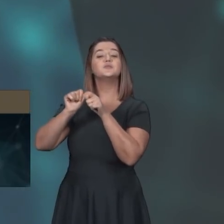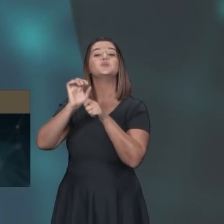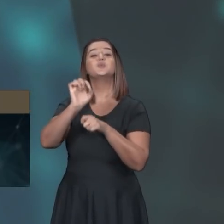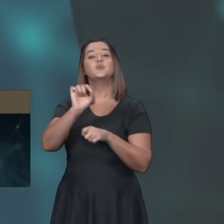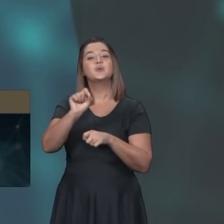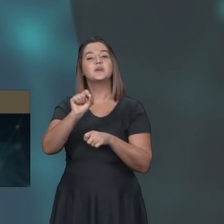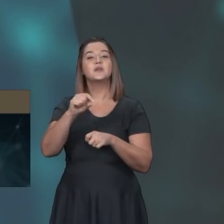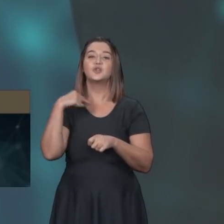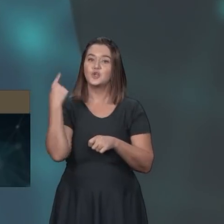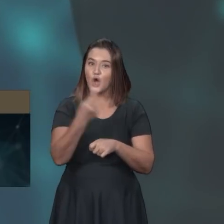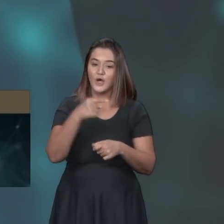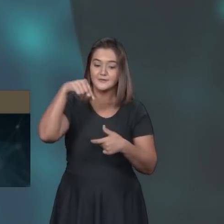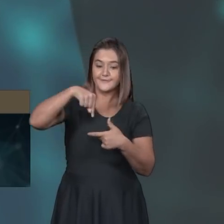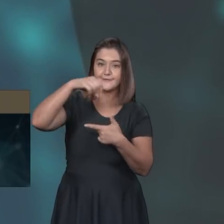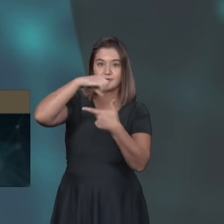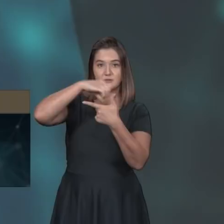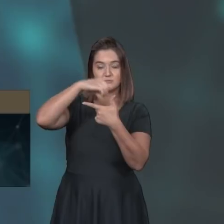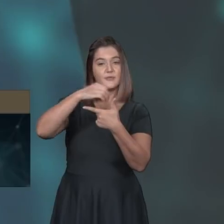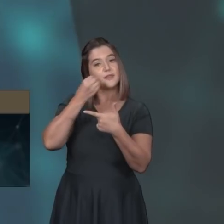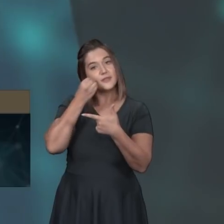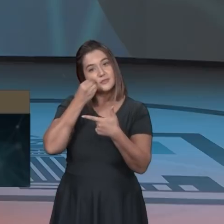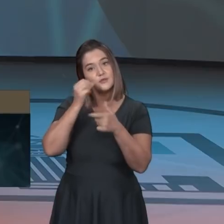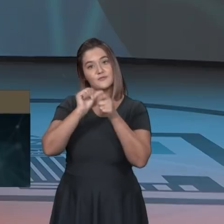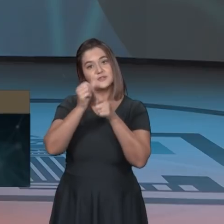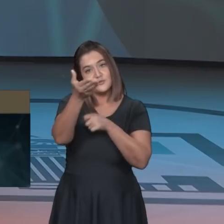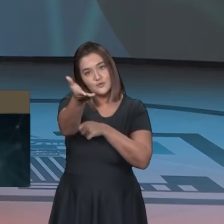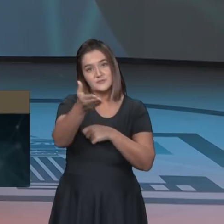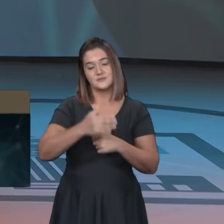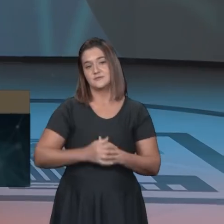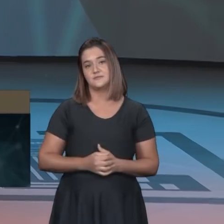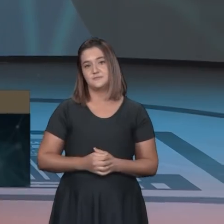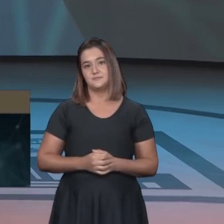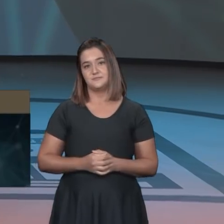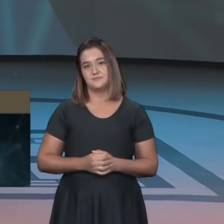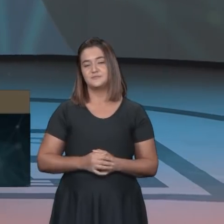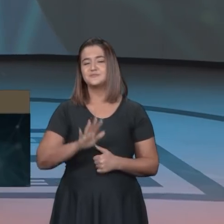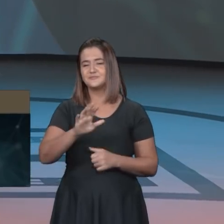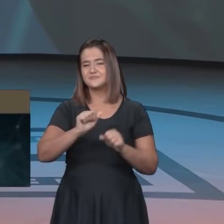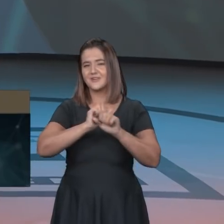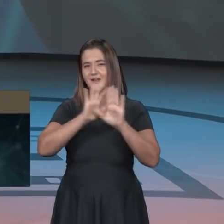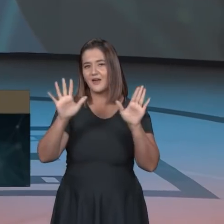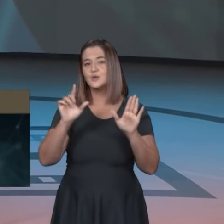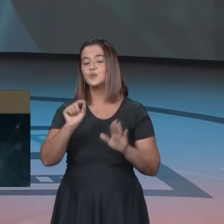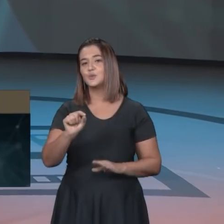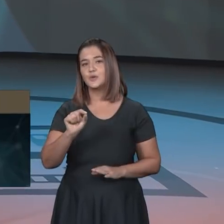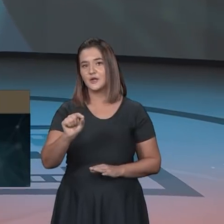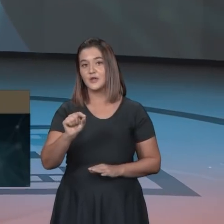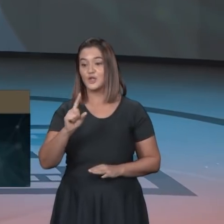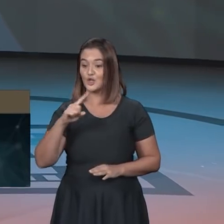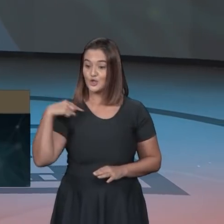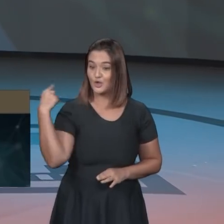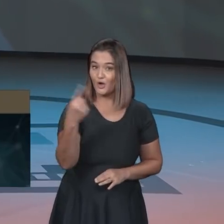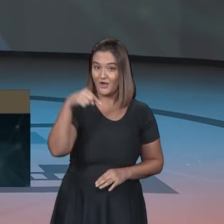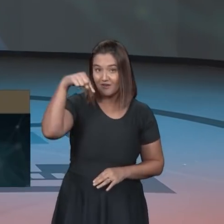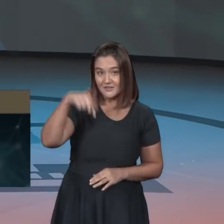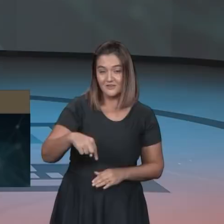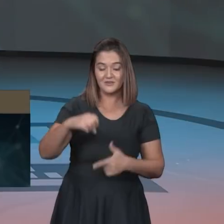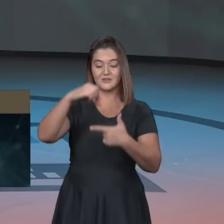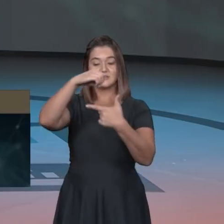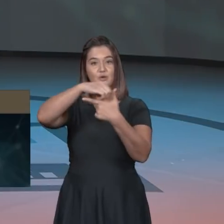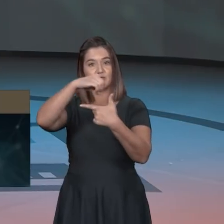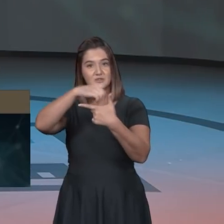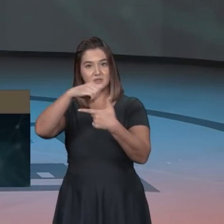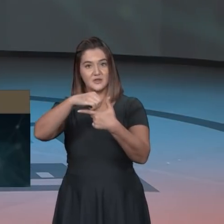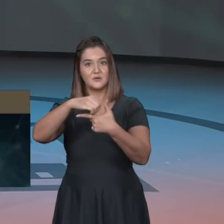Tempo estamos tentando fazer com você. Aliás, para ser mais preciso no meu argumento, nós na TV Novo Tempo